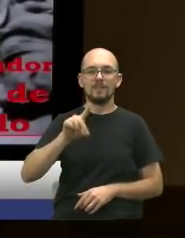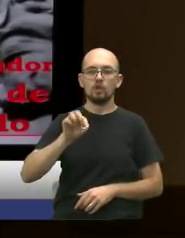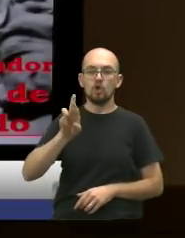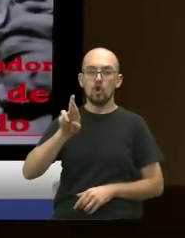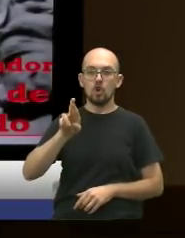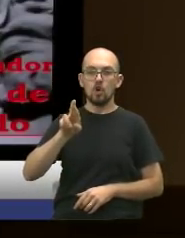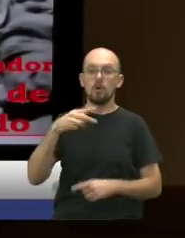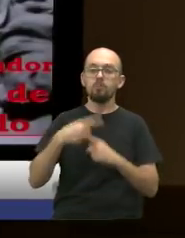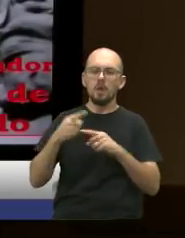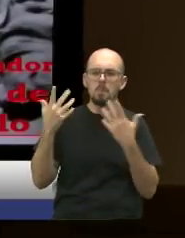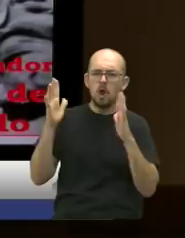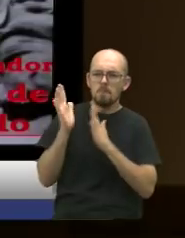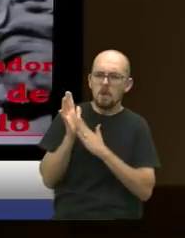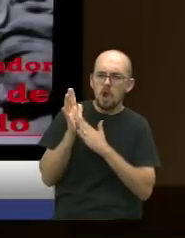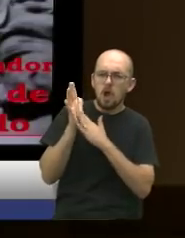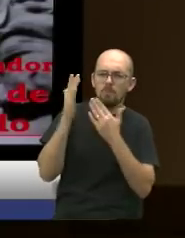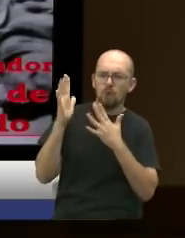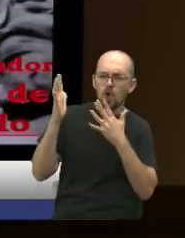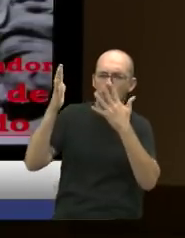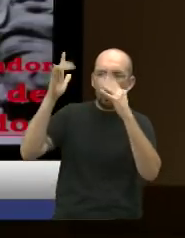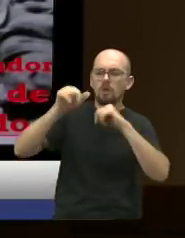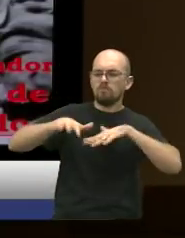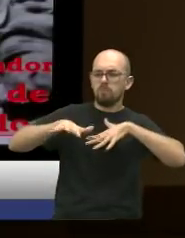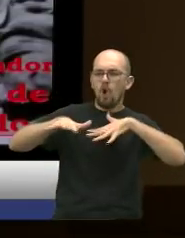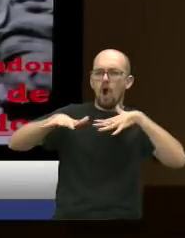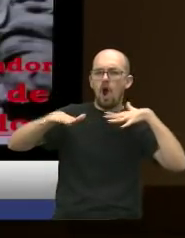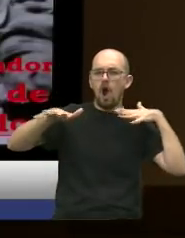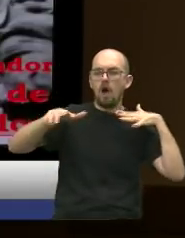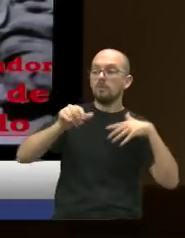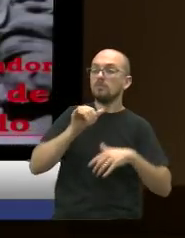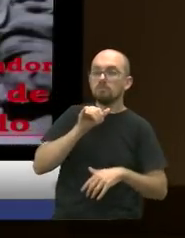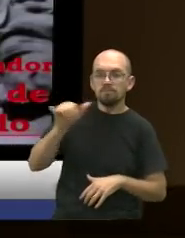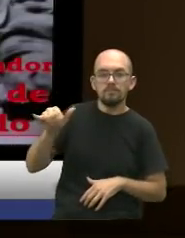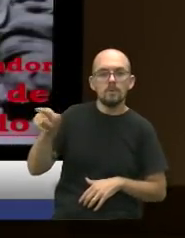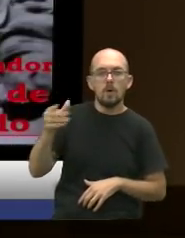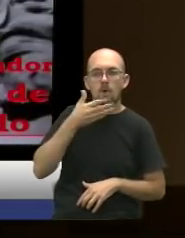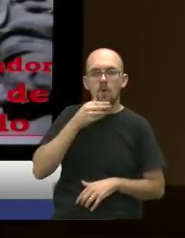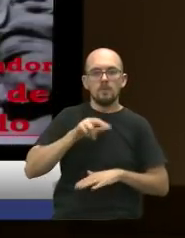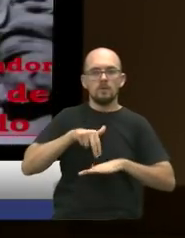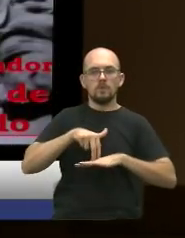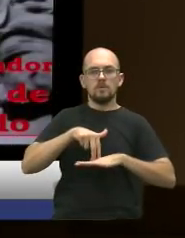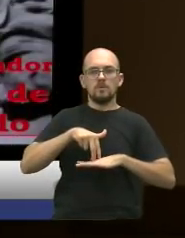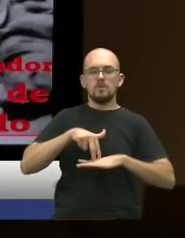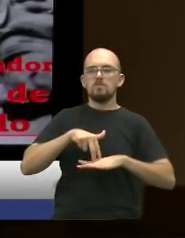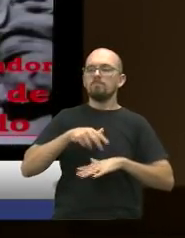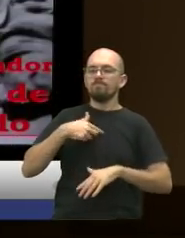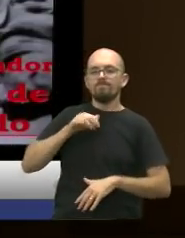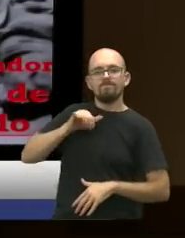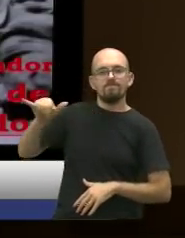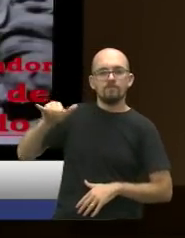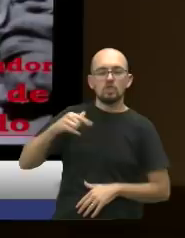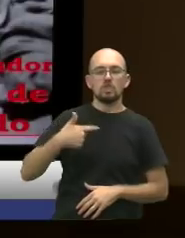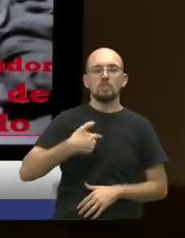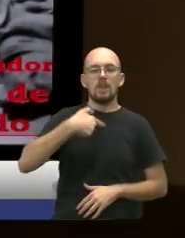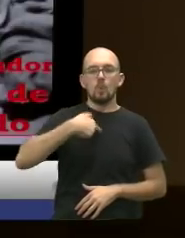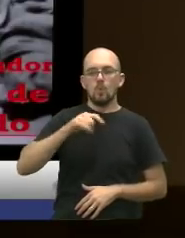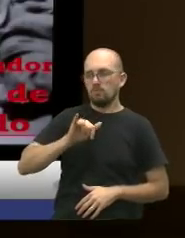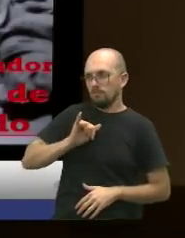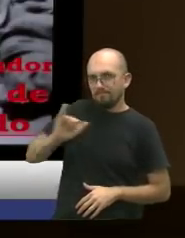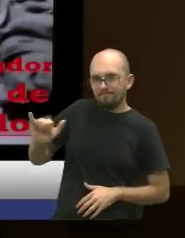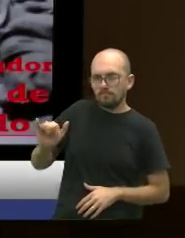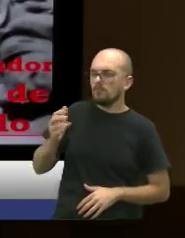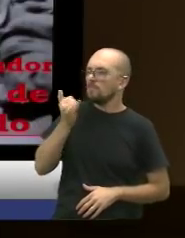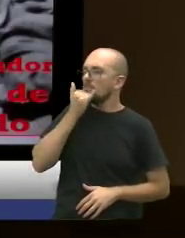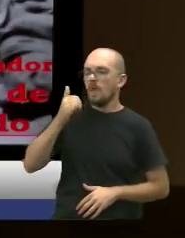ele foi aclamado governador de São Paulo. Diz que quando ele comunicou ao Getúlio a sua decisão de se retirar da interventoria e que ele